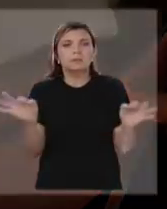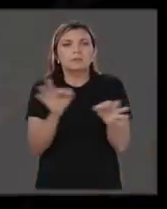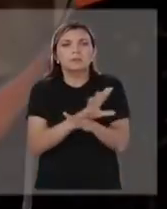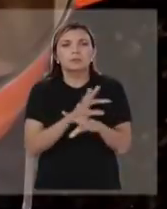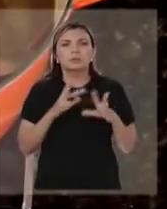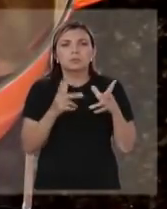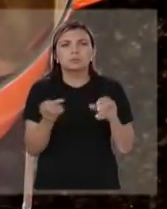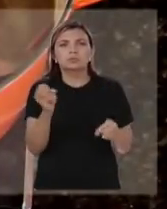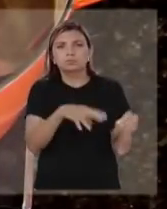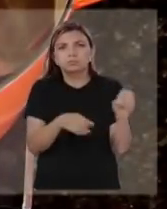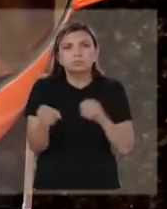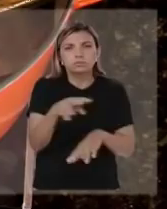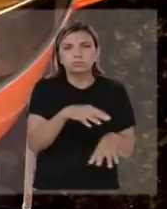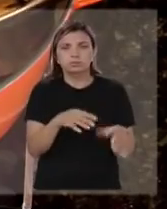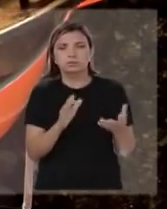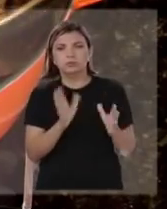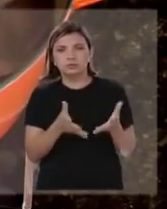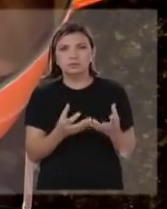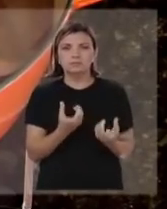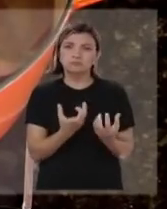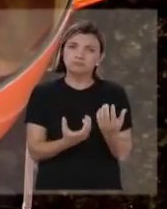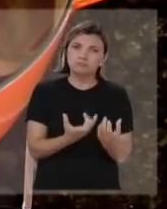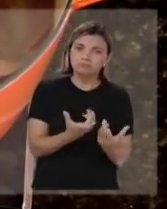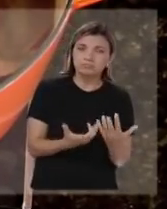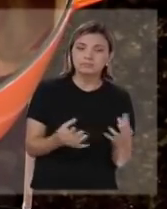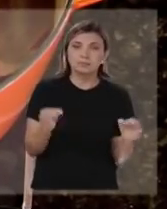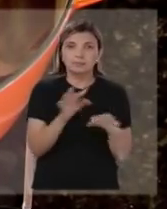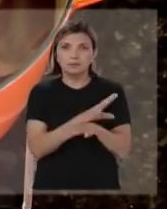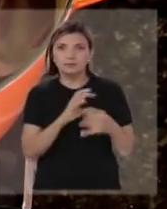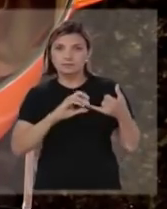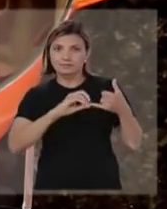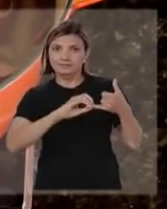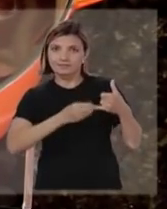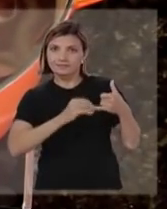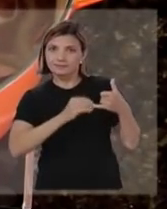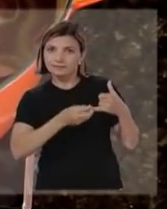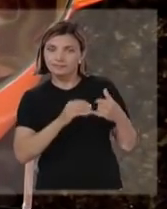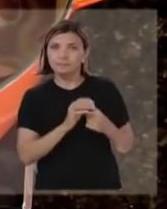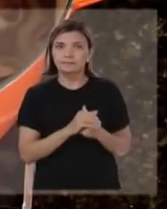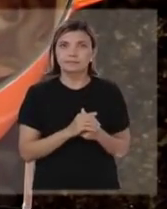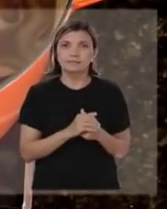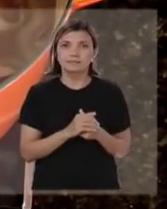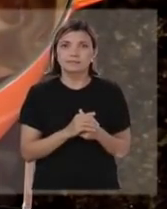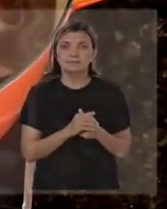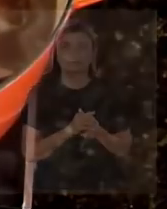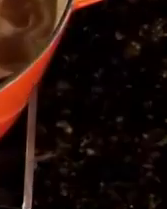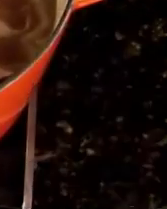Juntamos todo esse tempero, bem refogadinho, a feijoada.